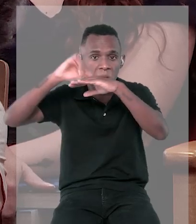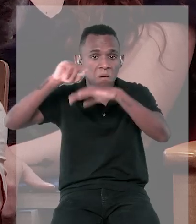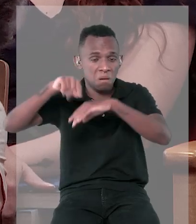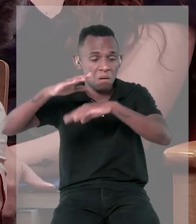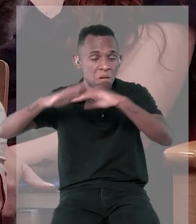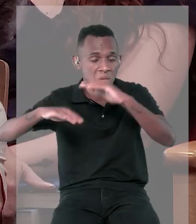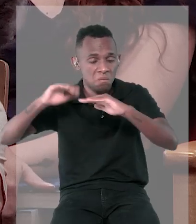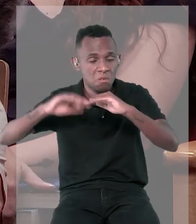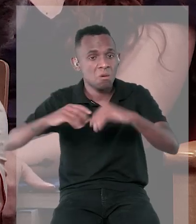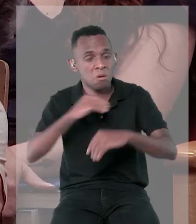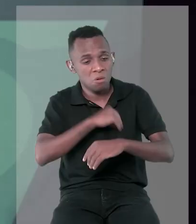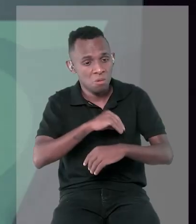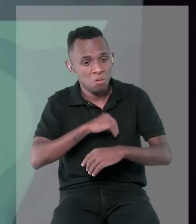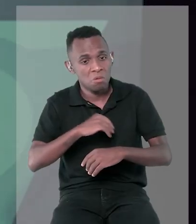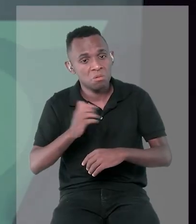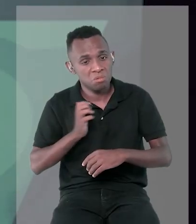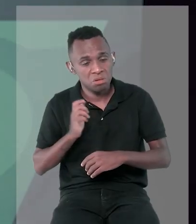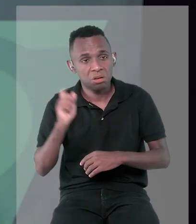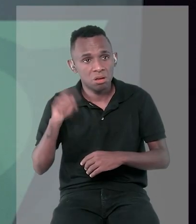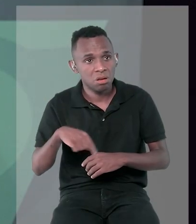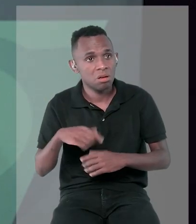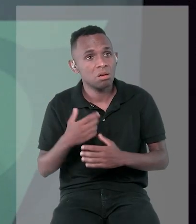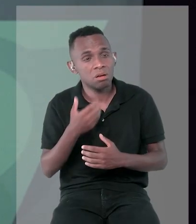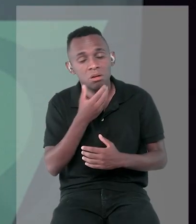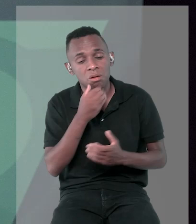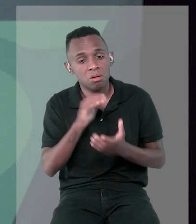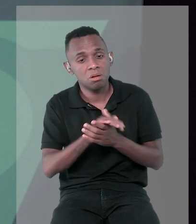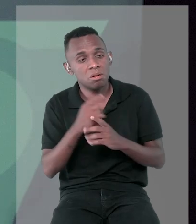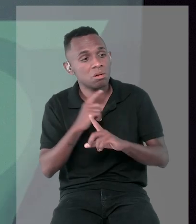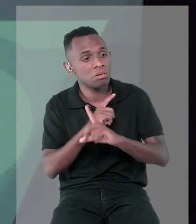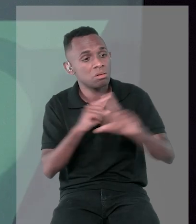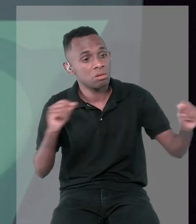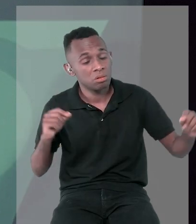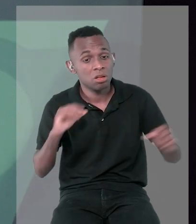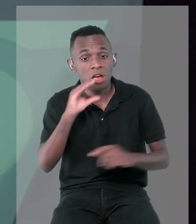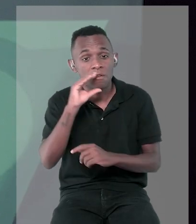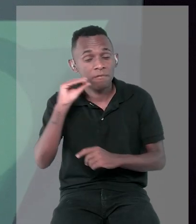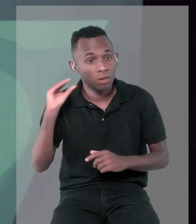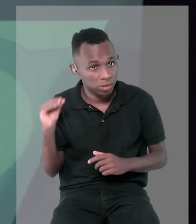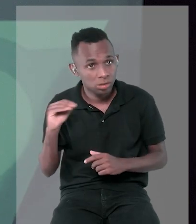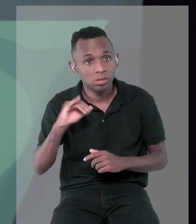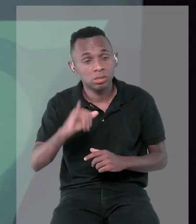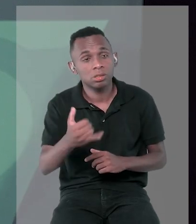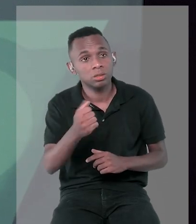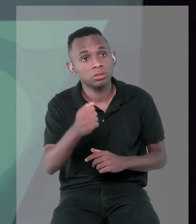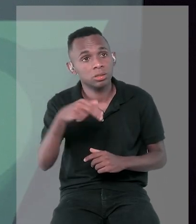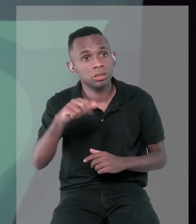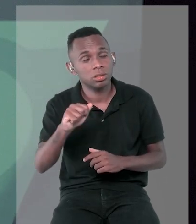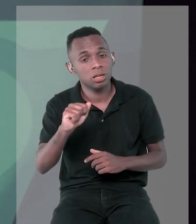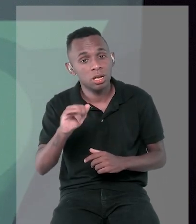assiste atentamente. O caso dela, até bem bonitão, foi embora. A empregada